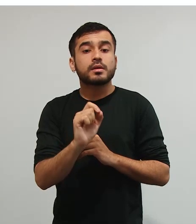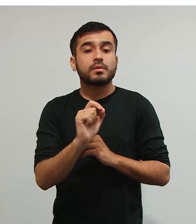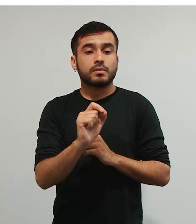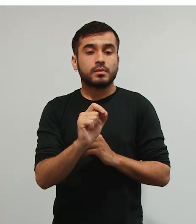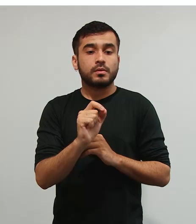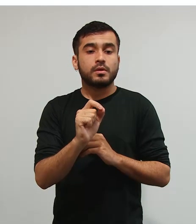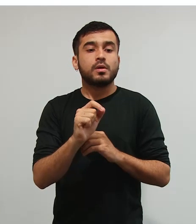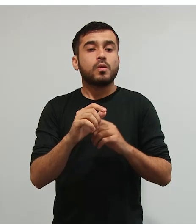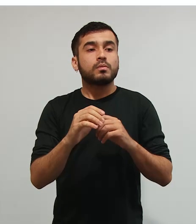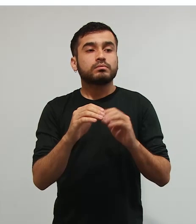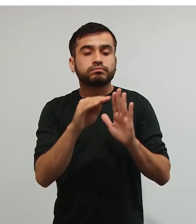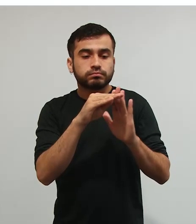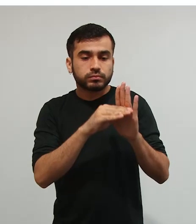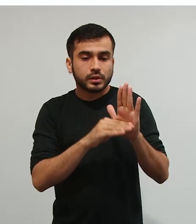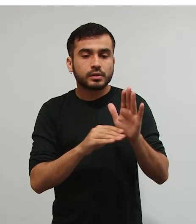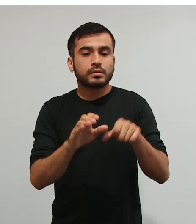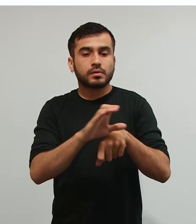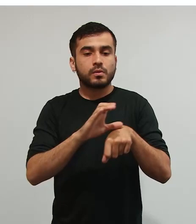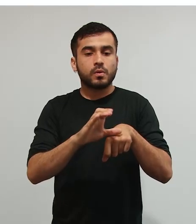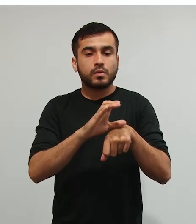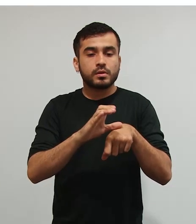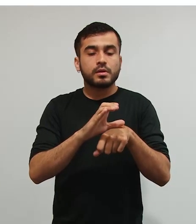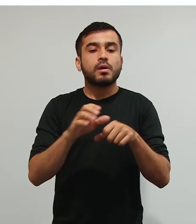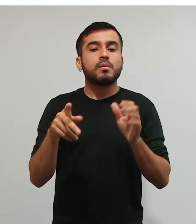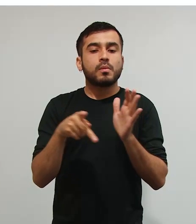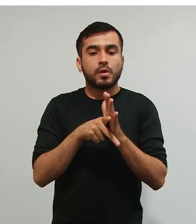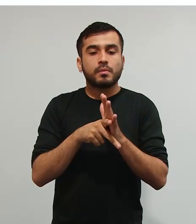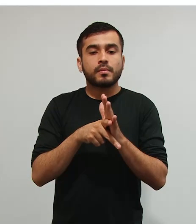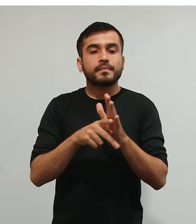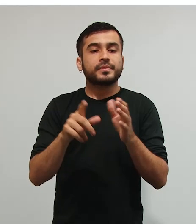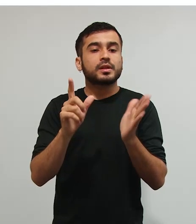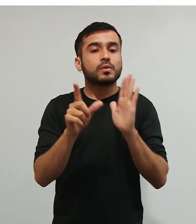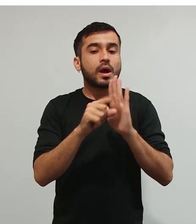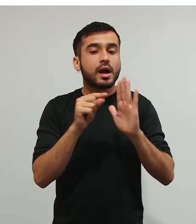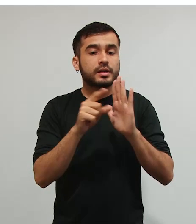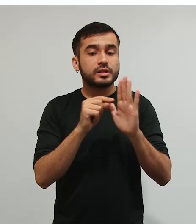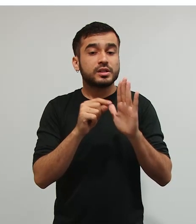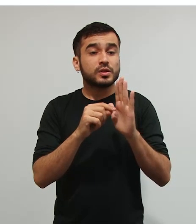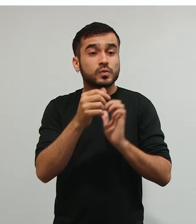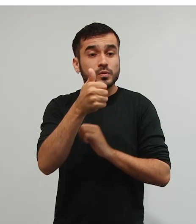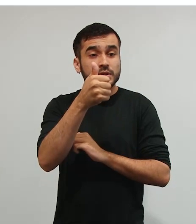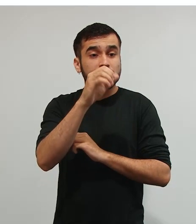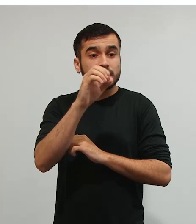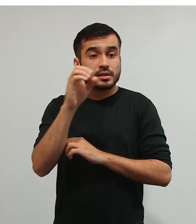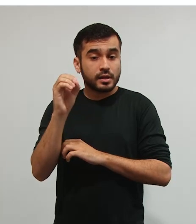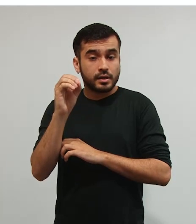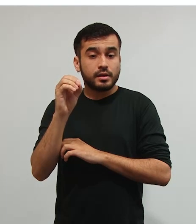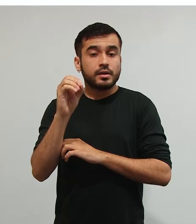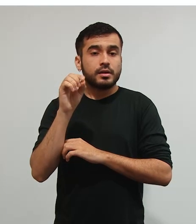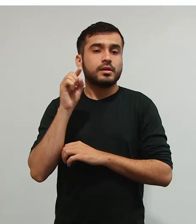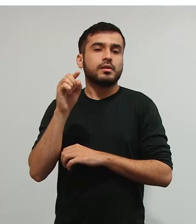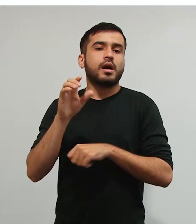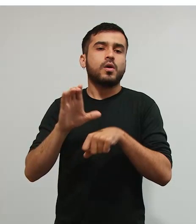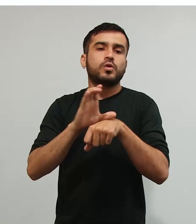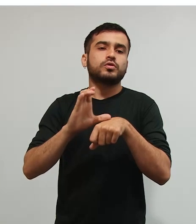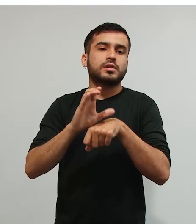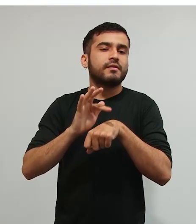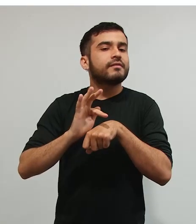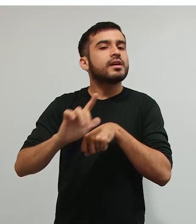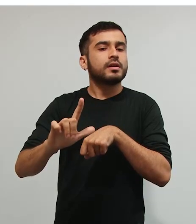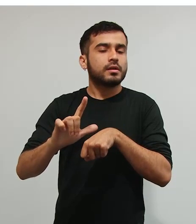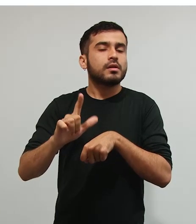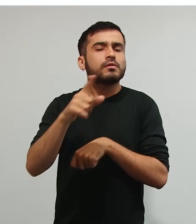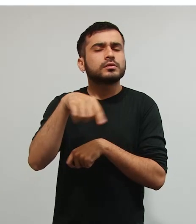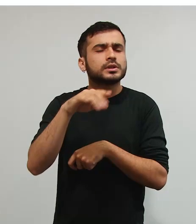ao regime constitucional dos precatórios, artigo 100 da CF, uma decisão do Supremo. Gente,